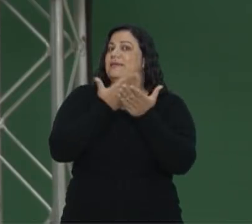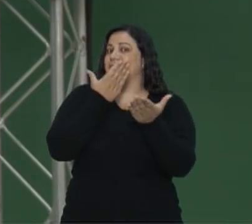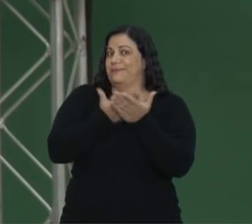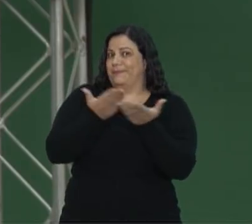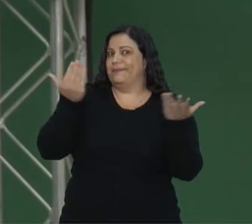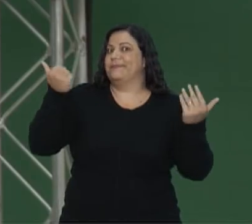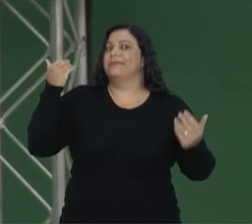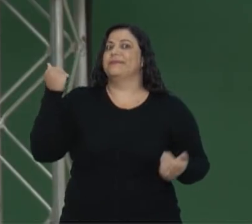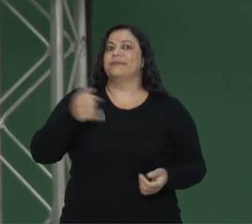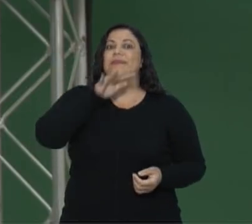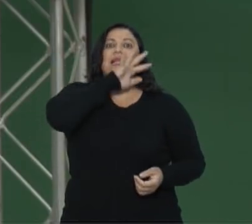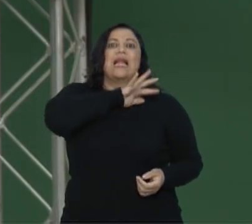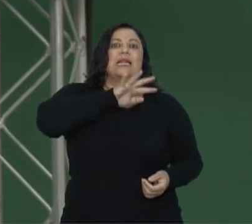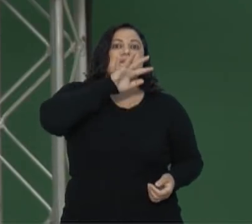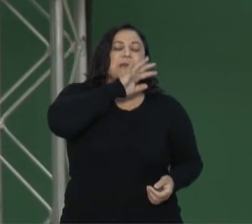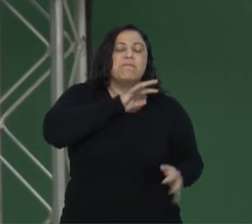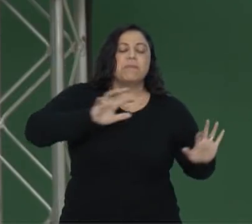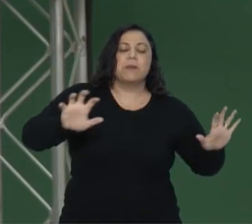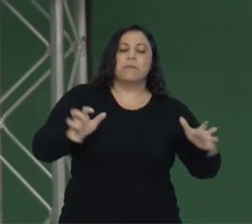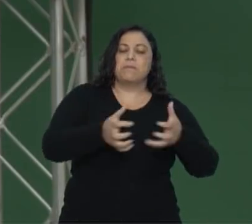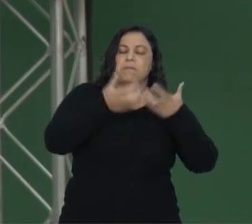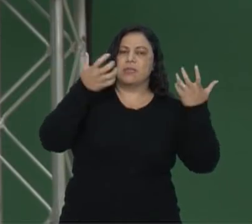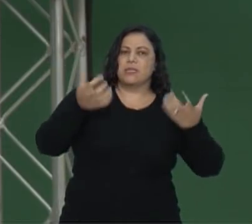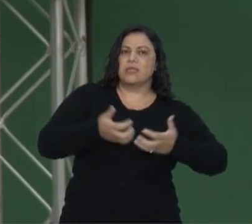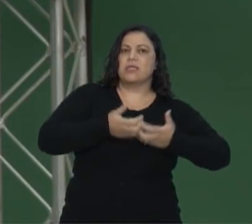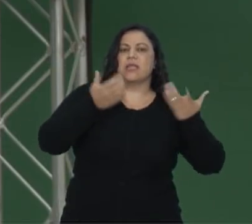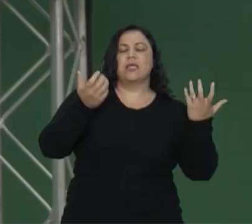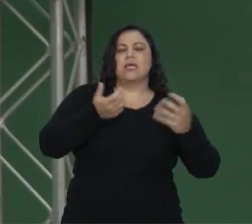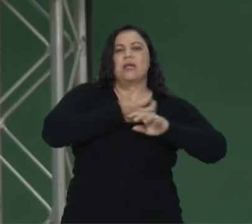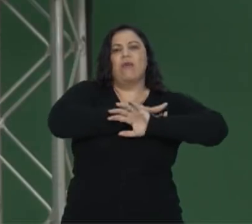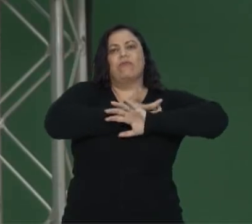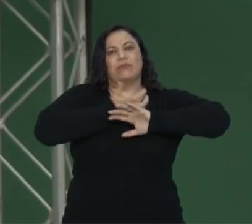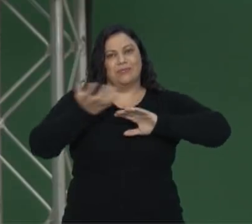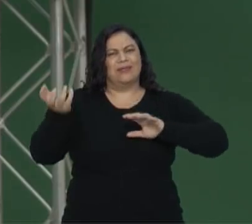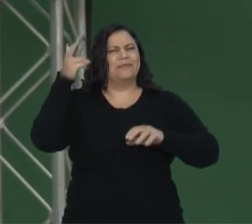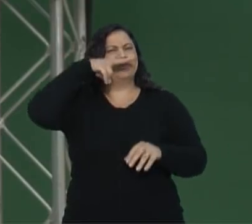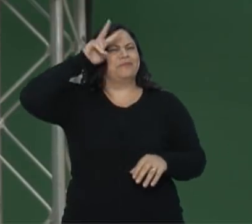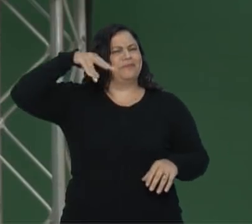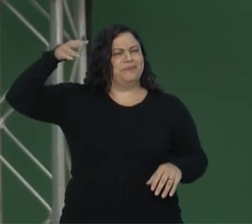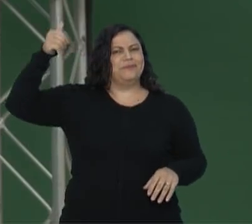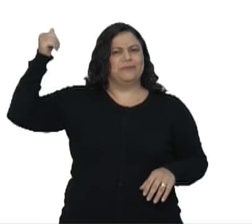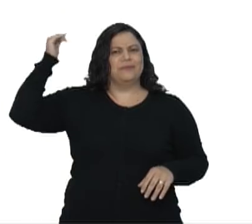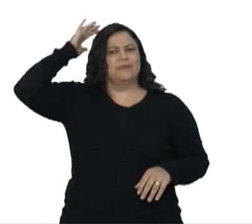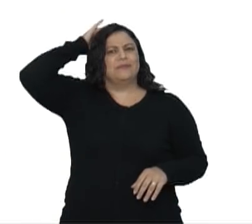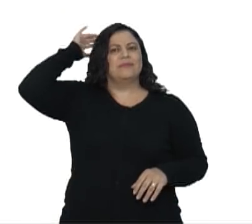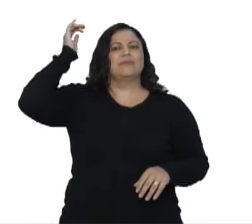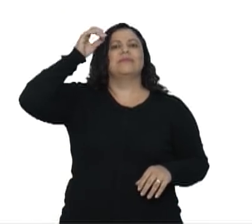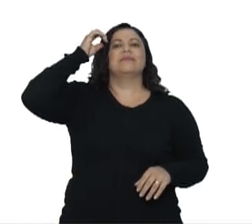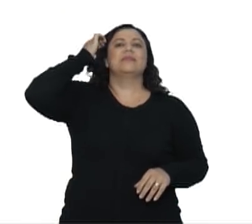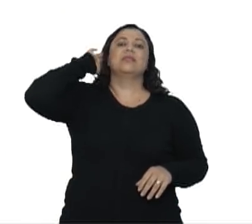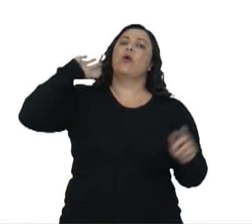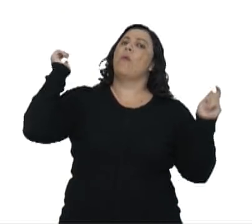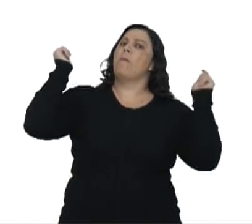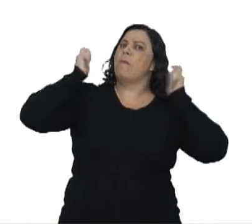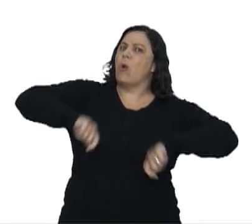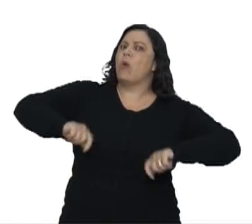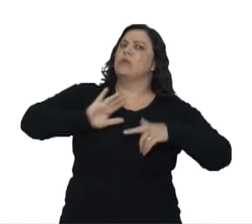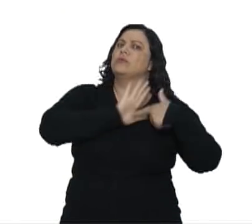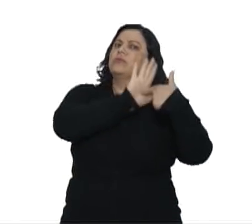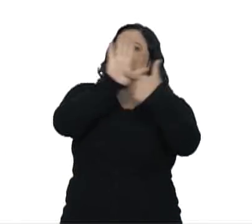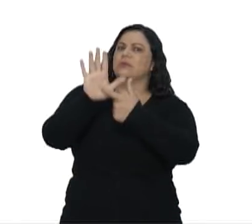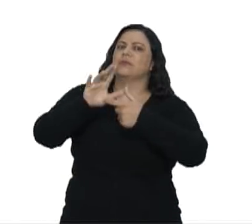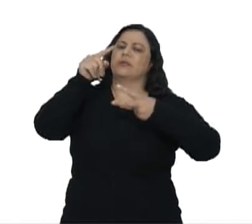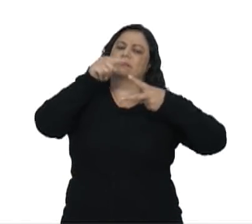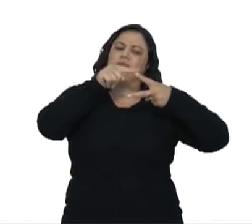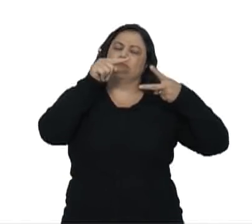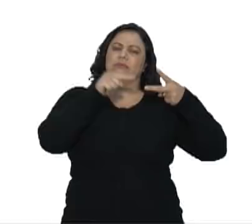Animal, mineral e vegetal? Vamos relembrar esses assuntos. Este pode apresentar-se em duas formas.